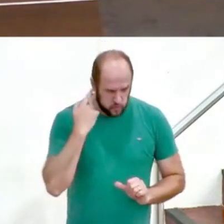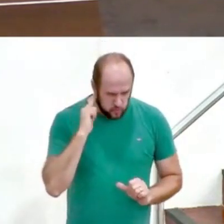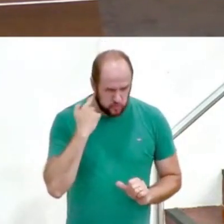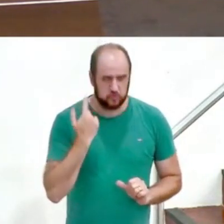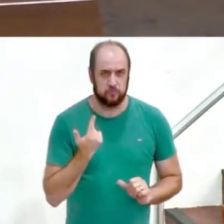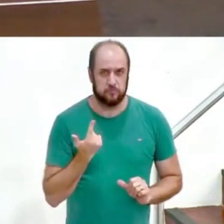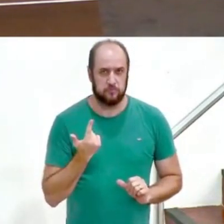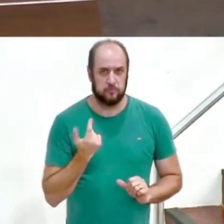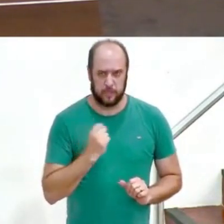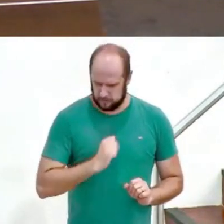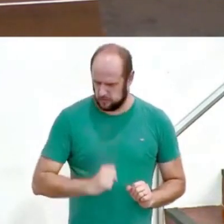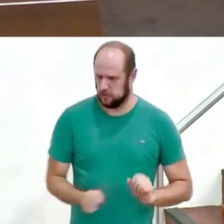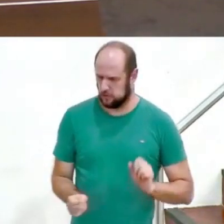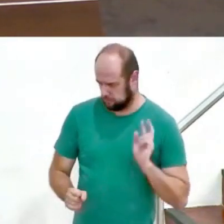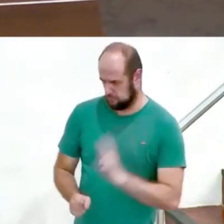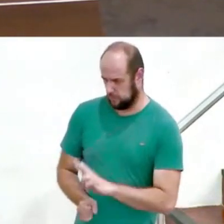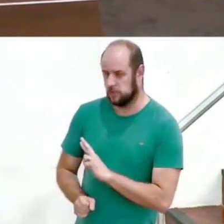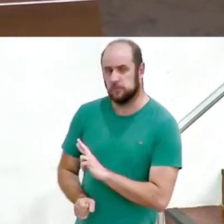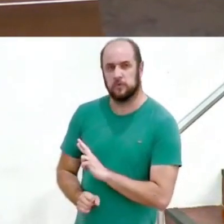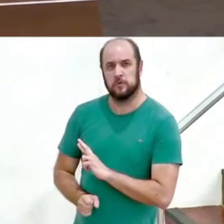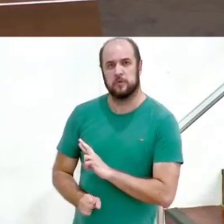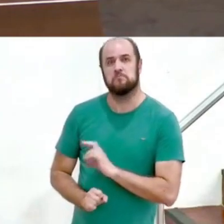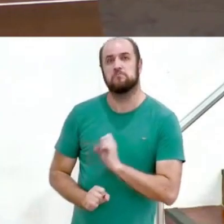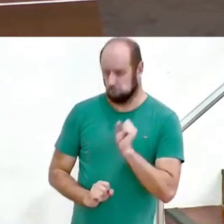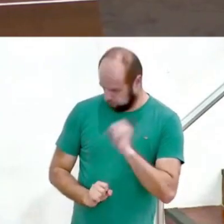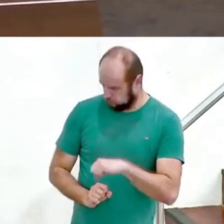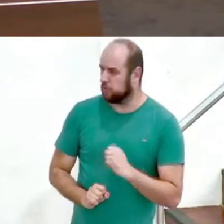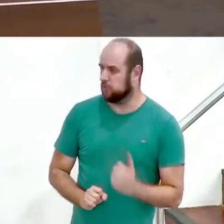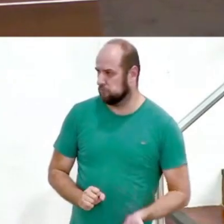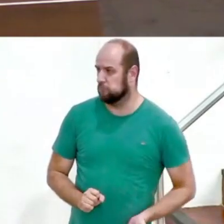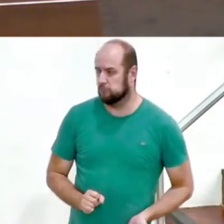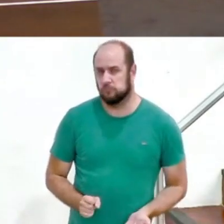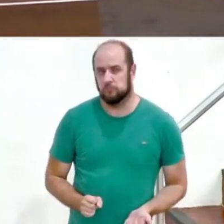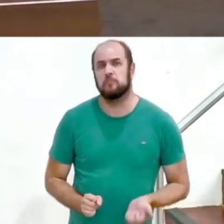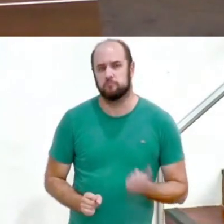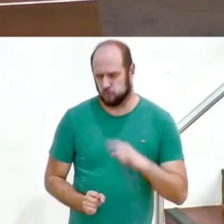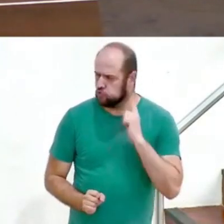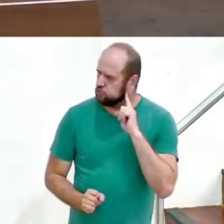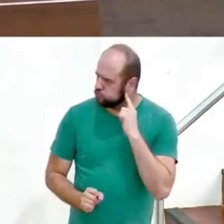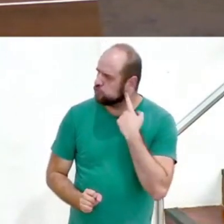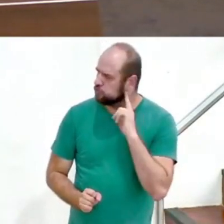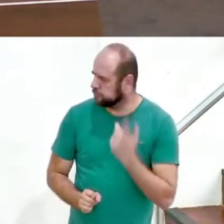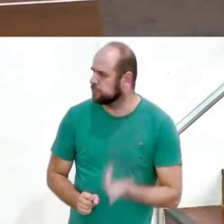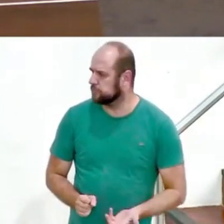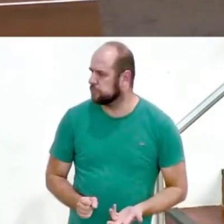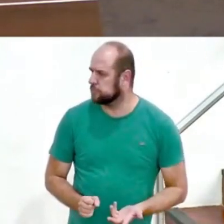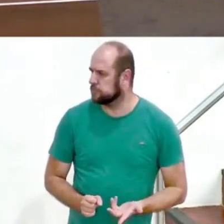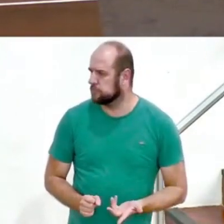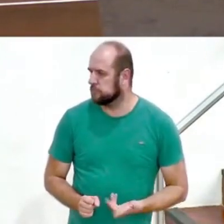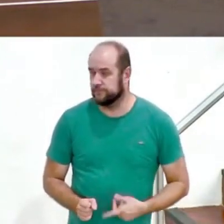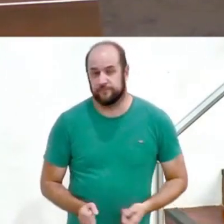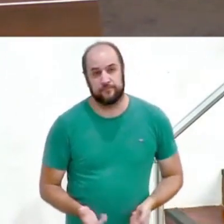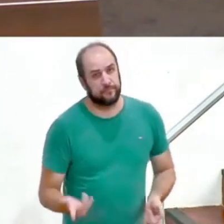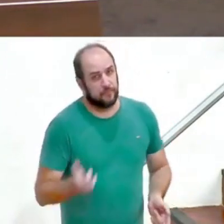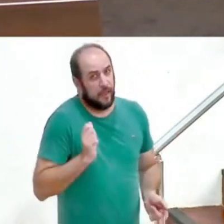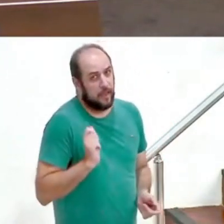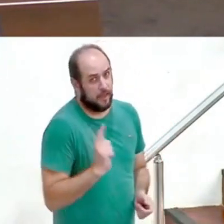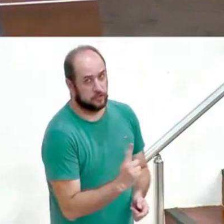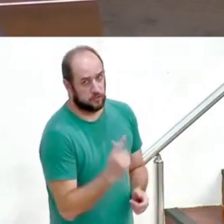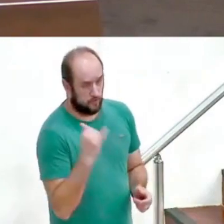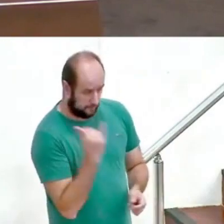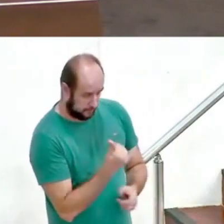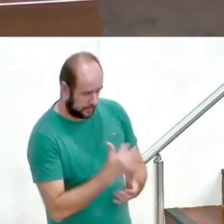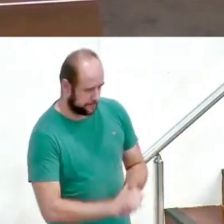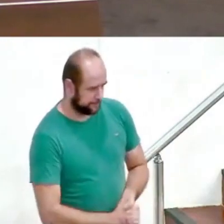os sacerdotes responderam: sim, ficará impura. Então Ageu